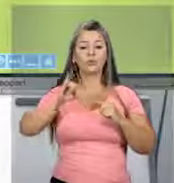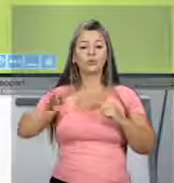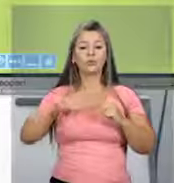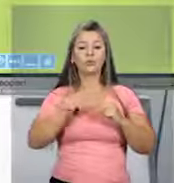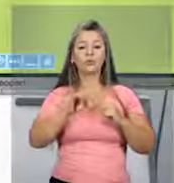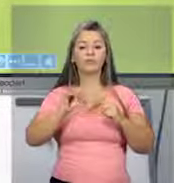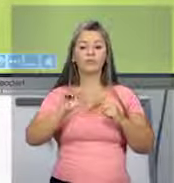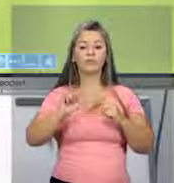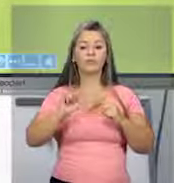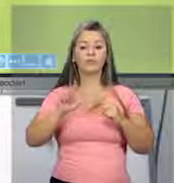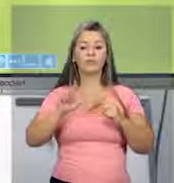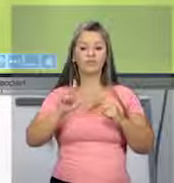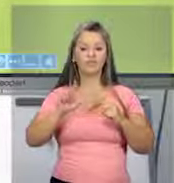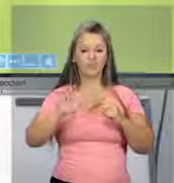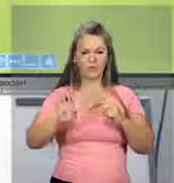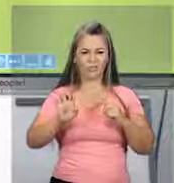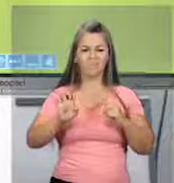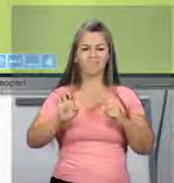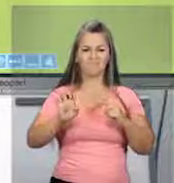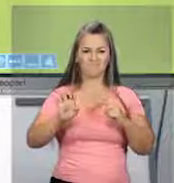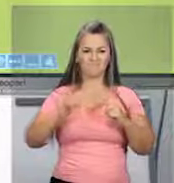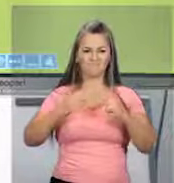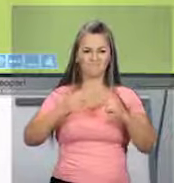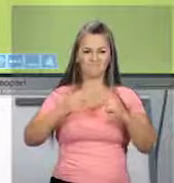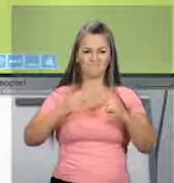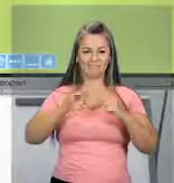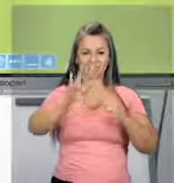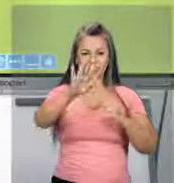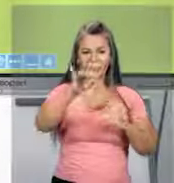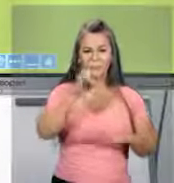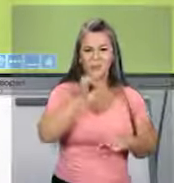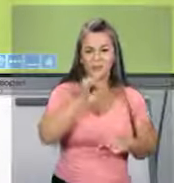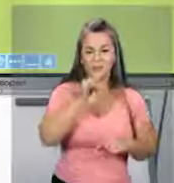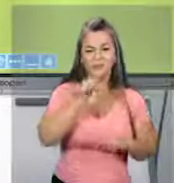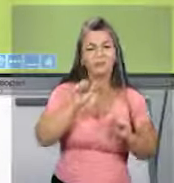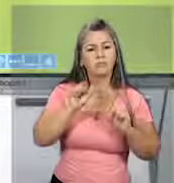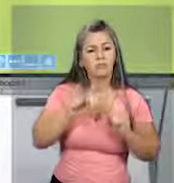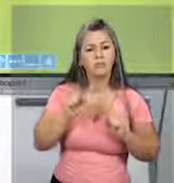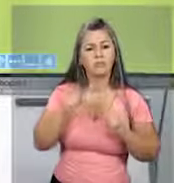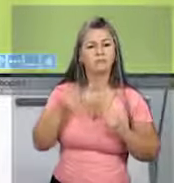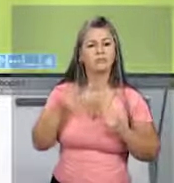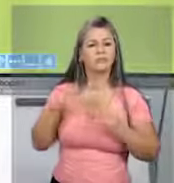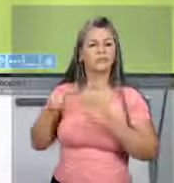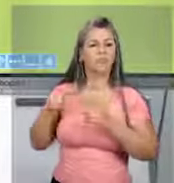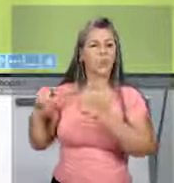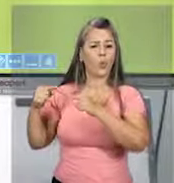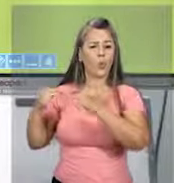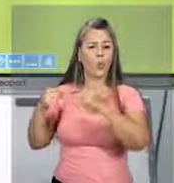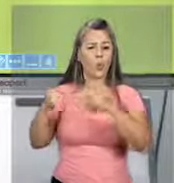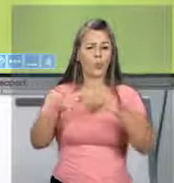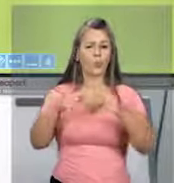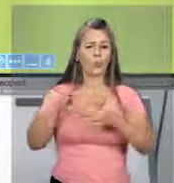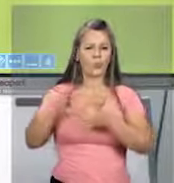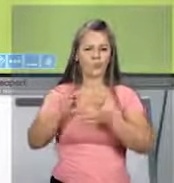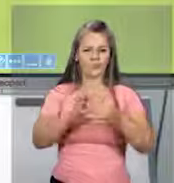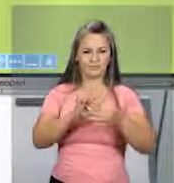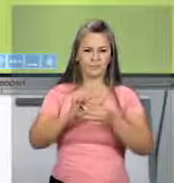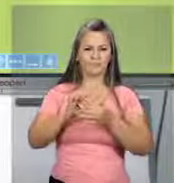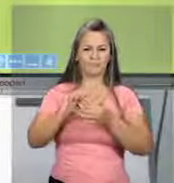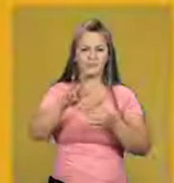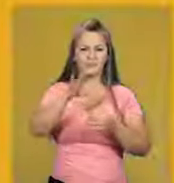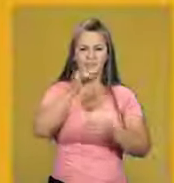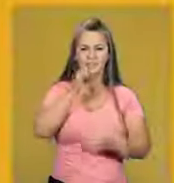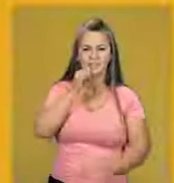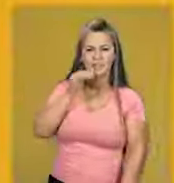Nós podemos fazer uma associação de geradores. Como no exemplo, nós temos algumas